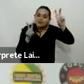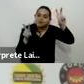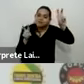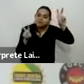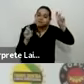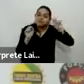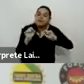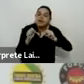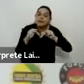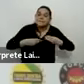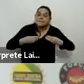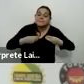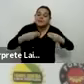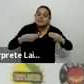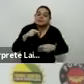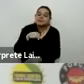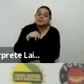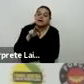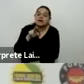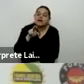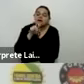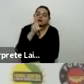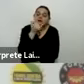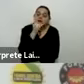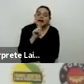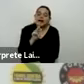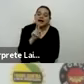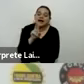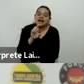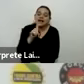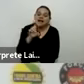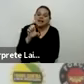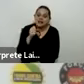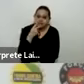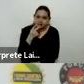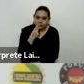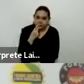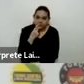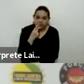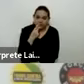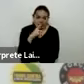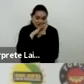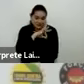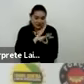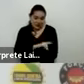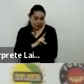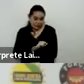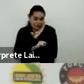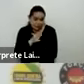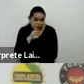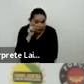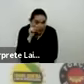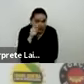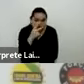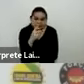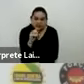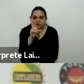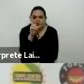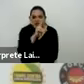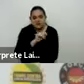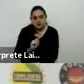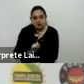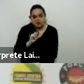Porque também foi ontem anunciado R$20 de aumento no salário mínimo, né? Isso ontem, foi na